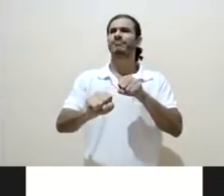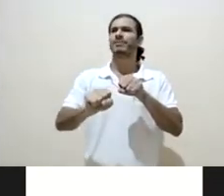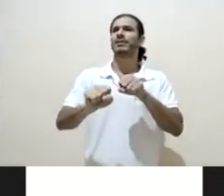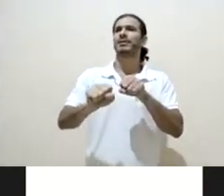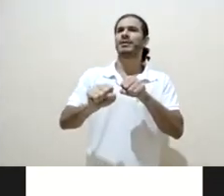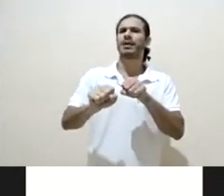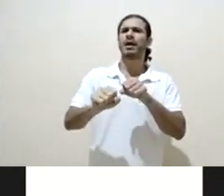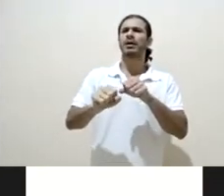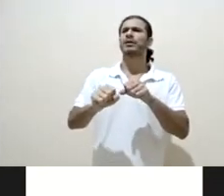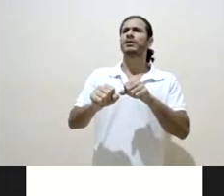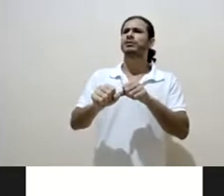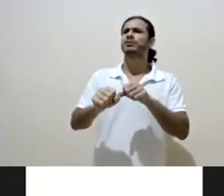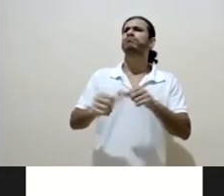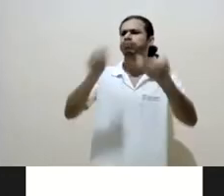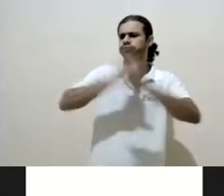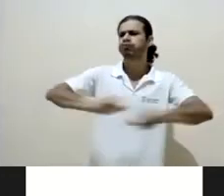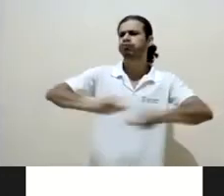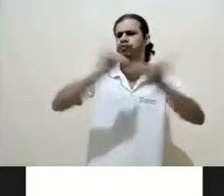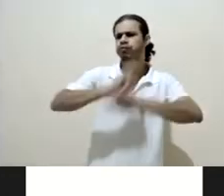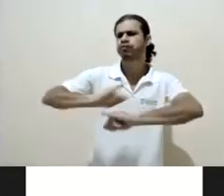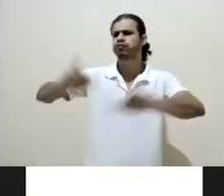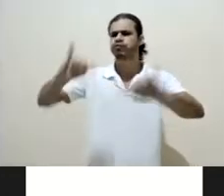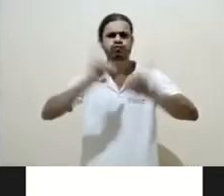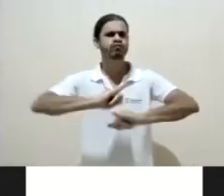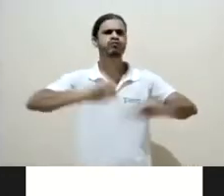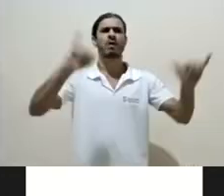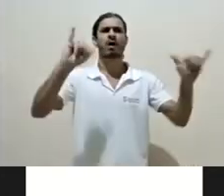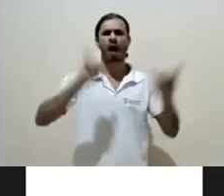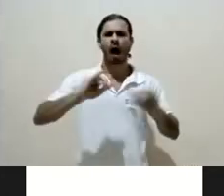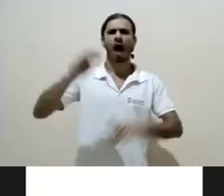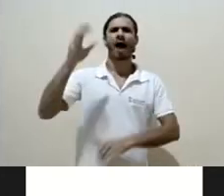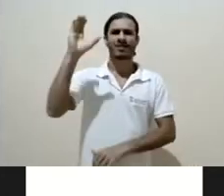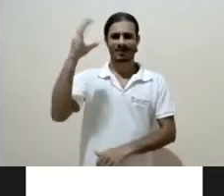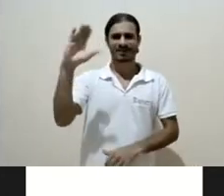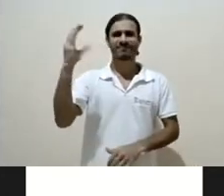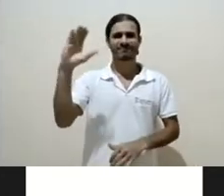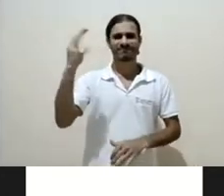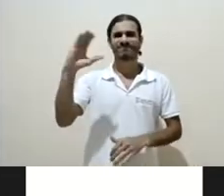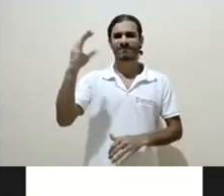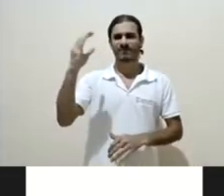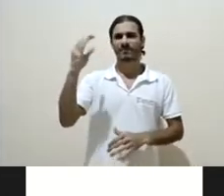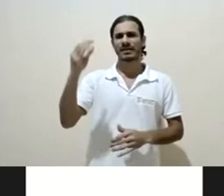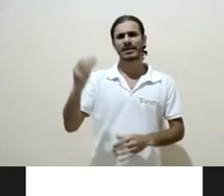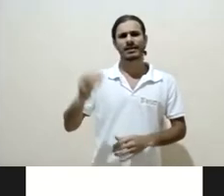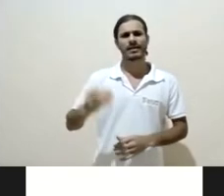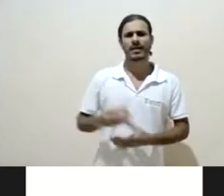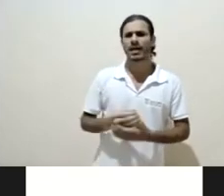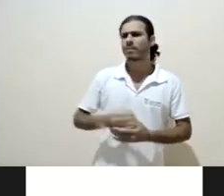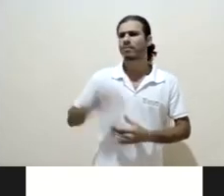popularização da ciência. Né, e nós precisamos de gente assim, né, que leve as possibilidades da